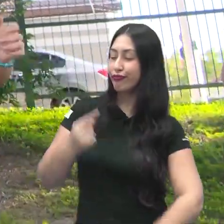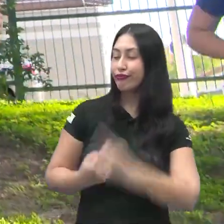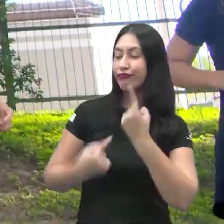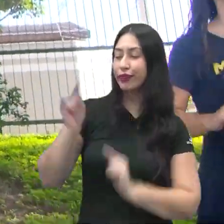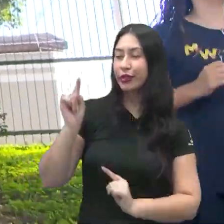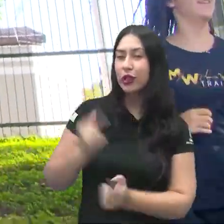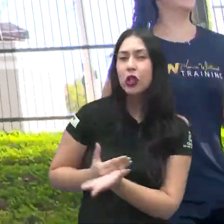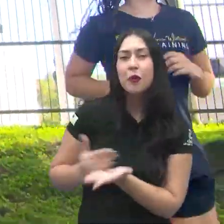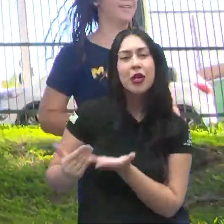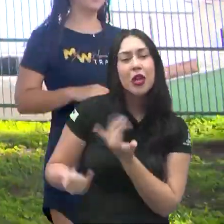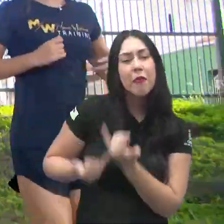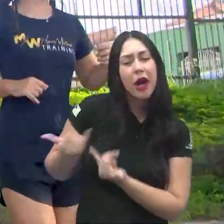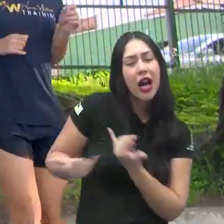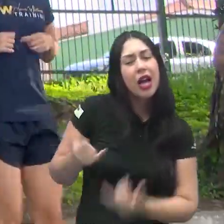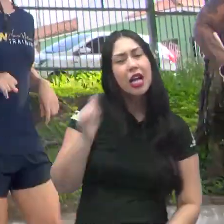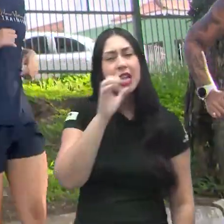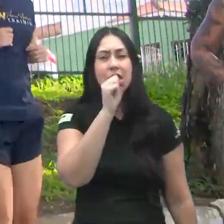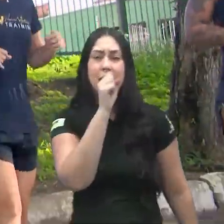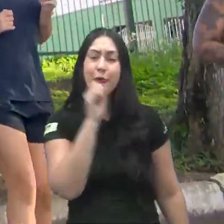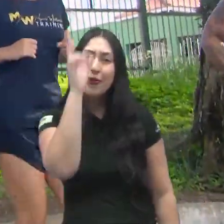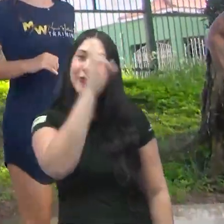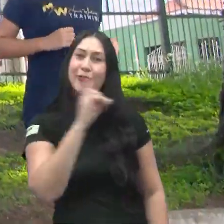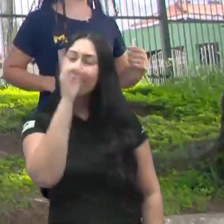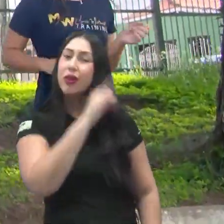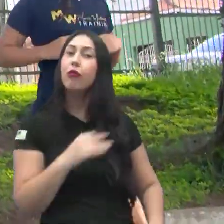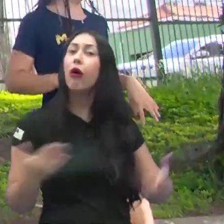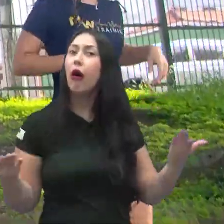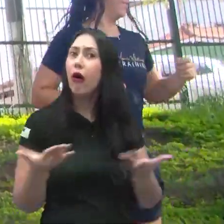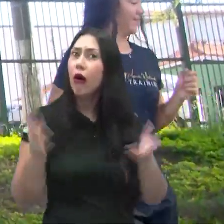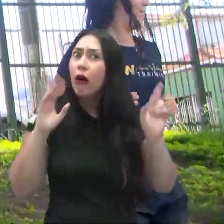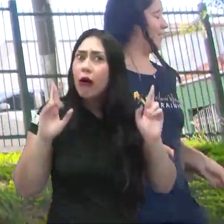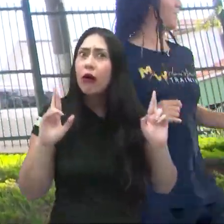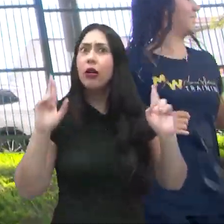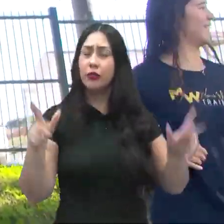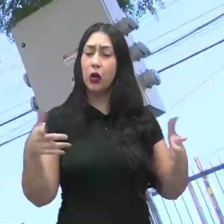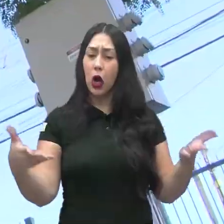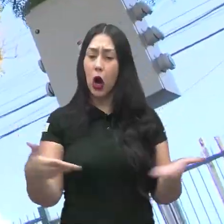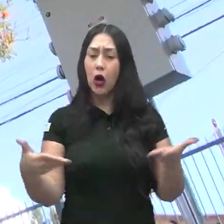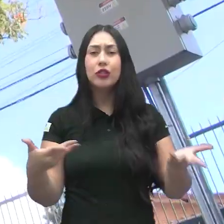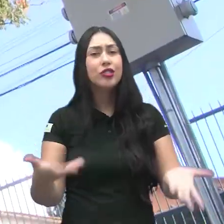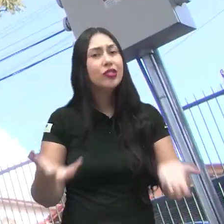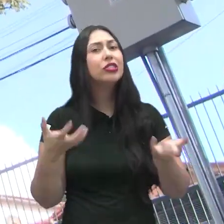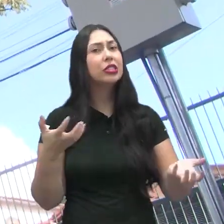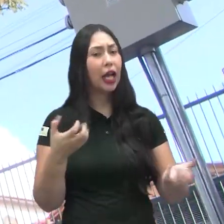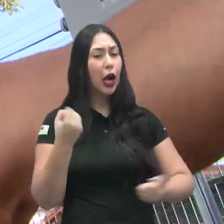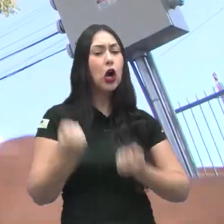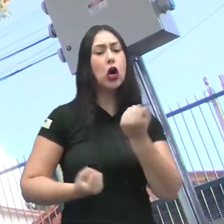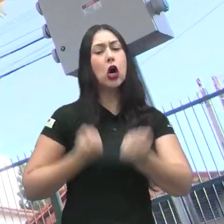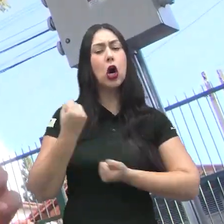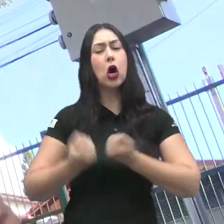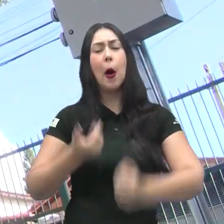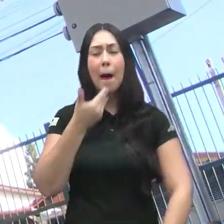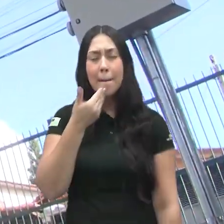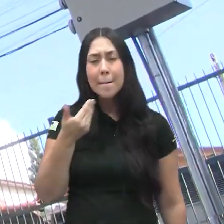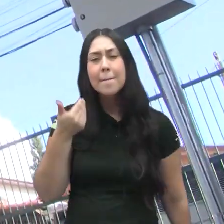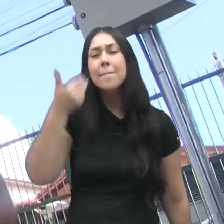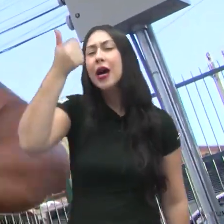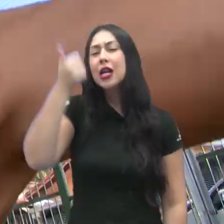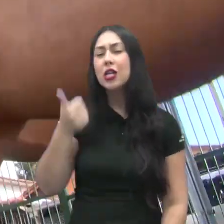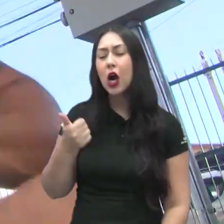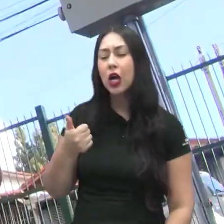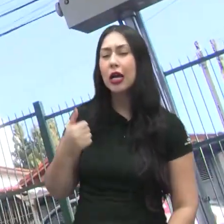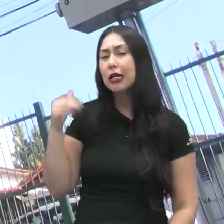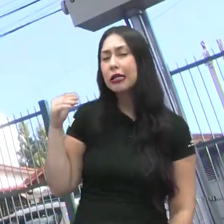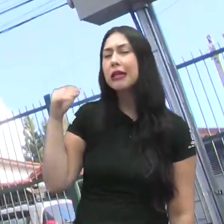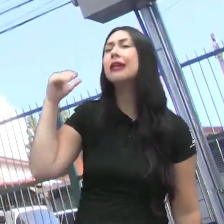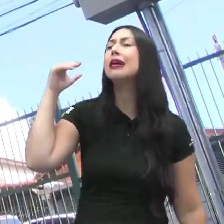O que começou como um hobby de final de semana ganhou outro ritmo. Hoje ele busca performance e